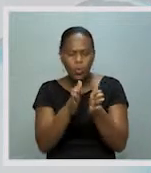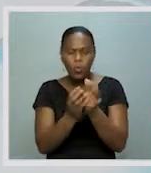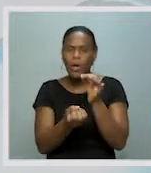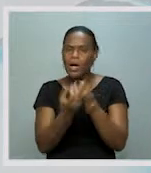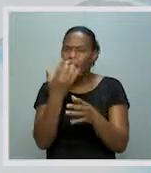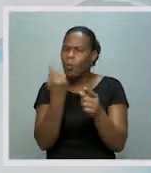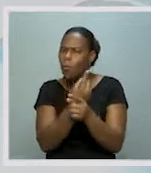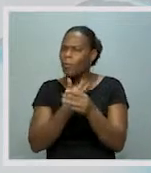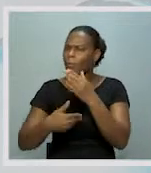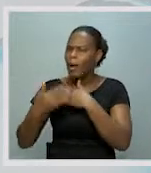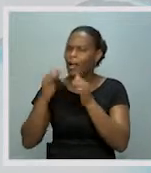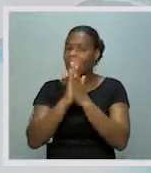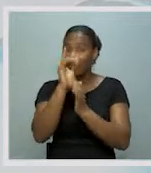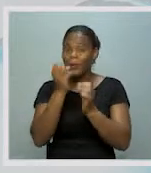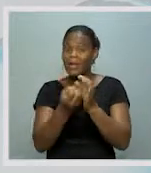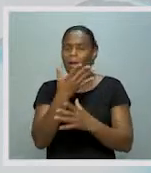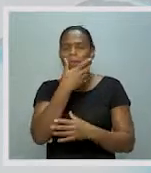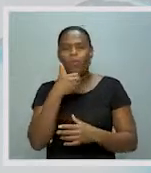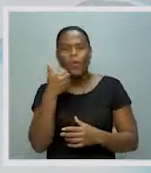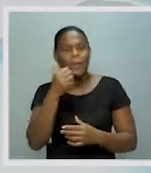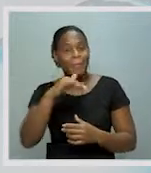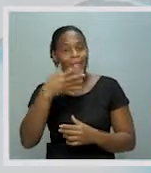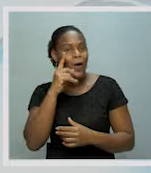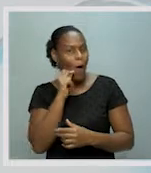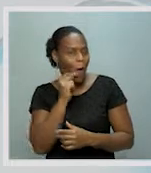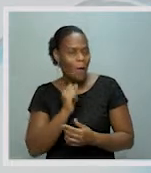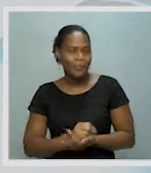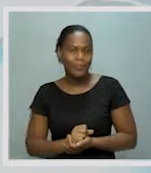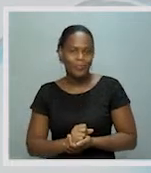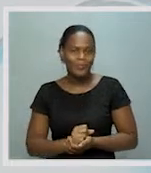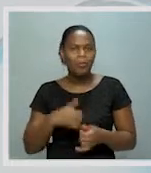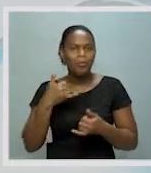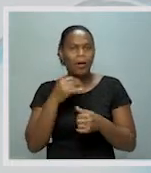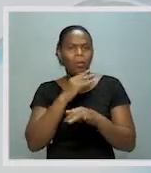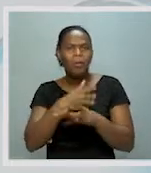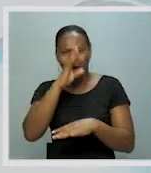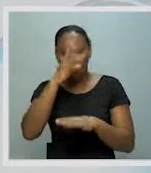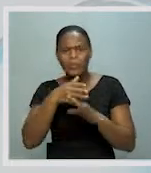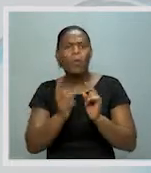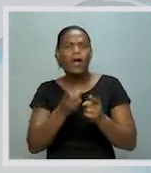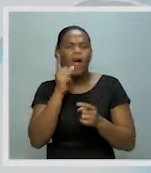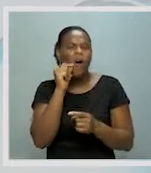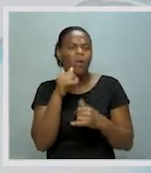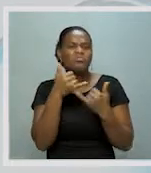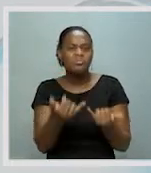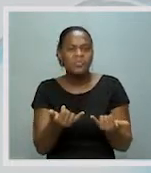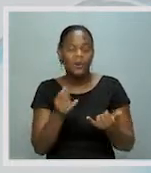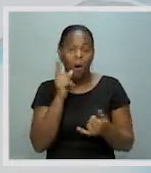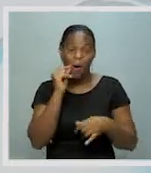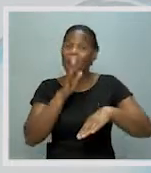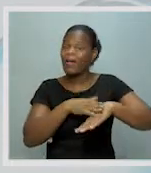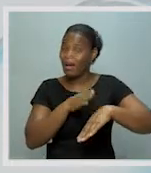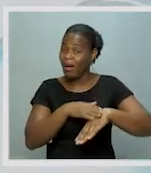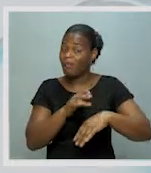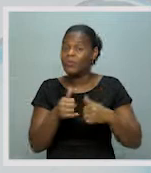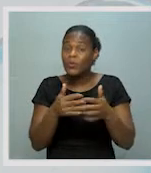belo, inclusive o próprio homem. E o que aconteceu com o homem? O homem pecou, ou seja, de toda